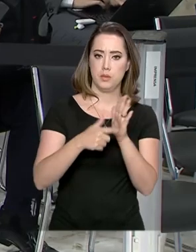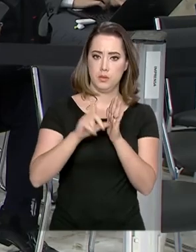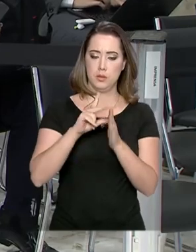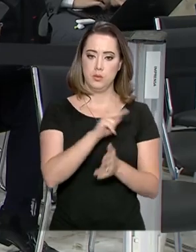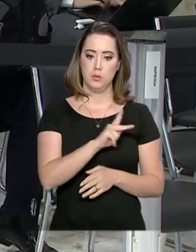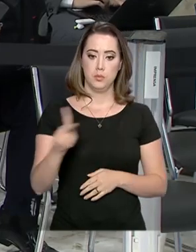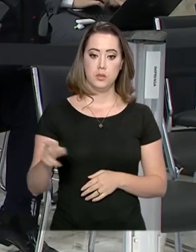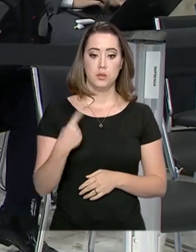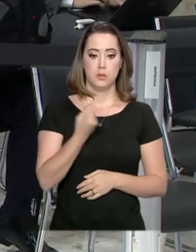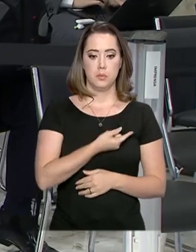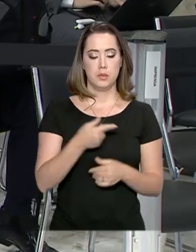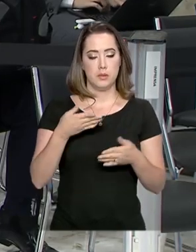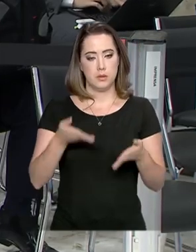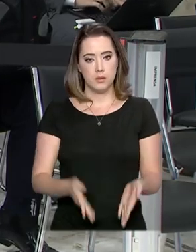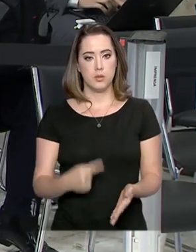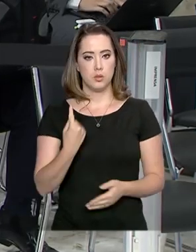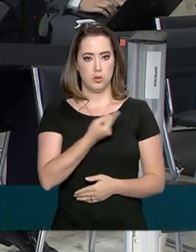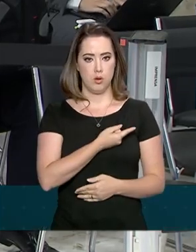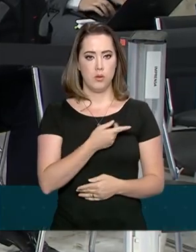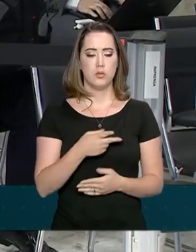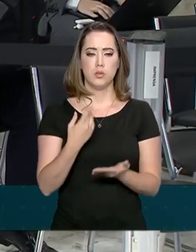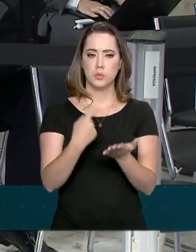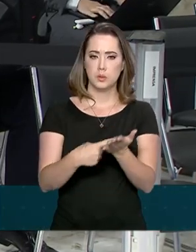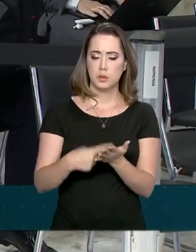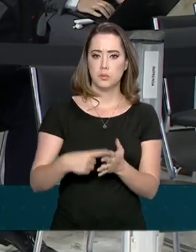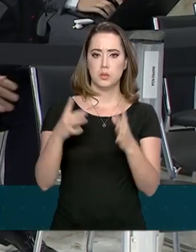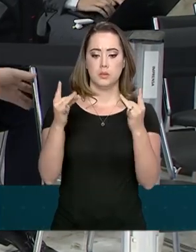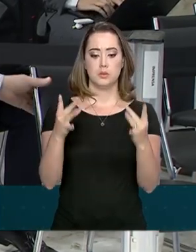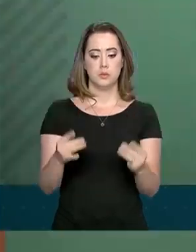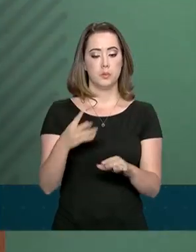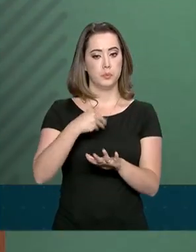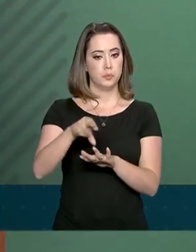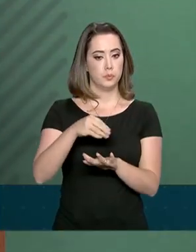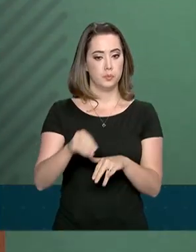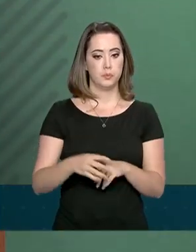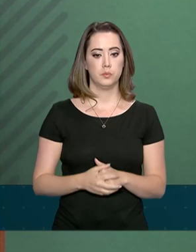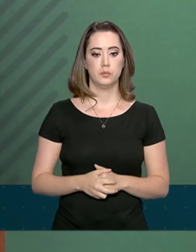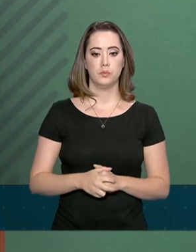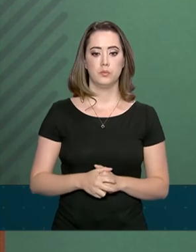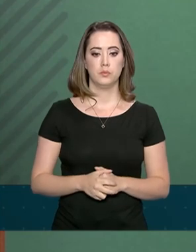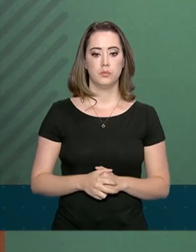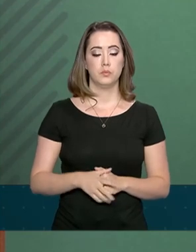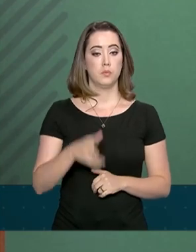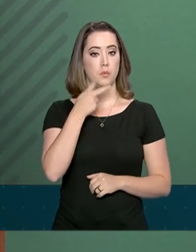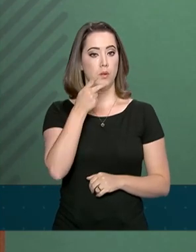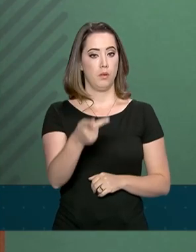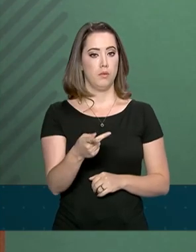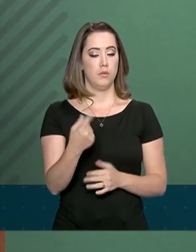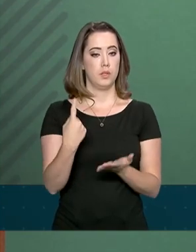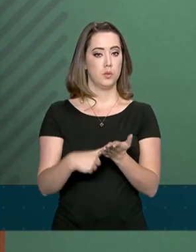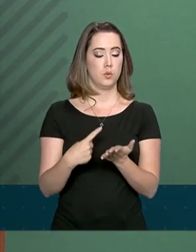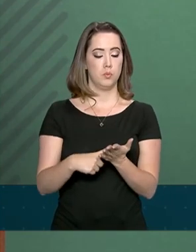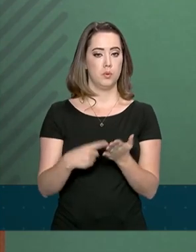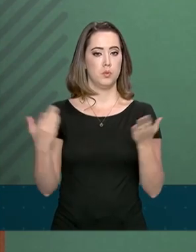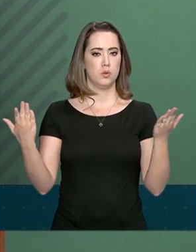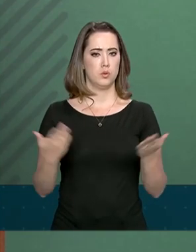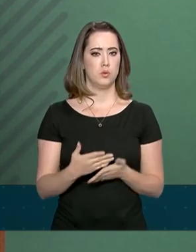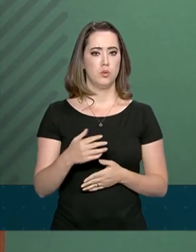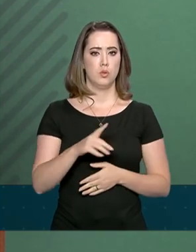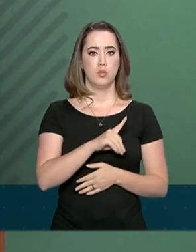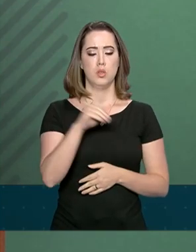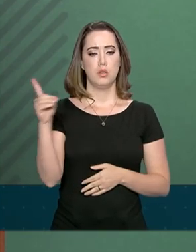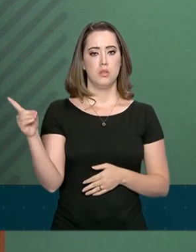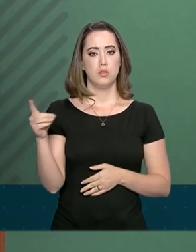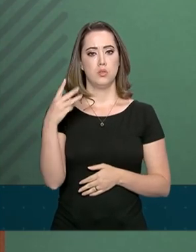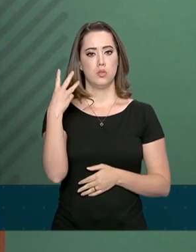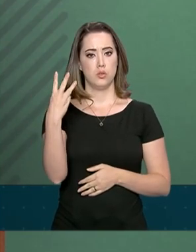exatamente para complementarmos as informações em relação à agenda hoje dia 3 de agosto